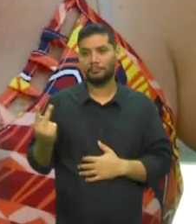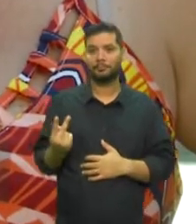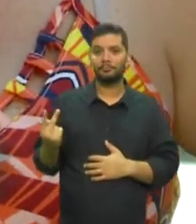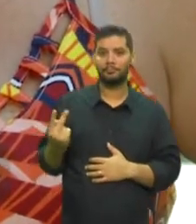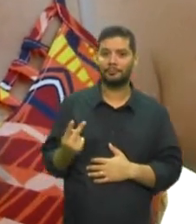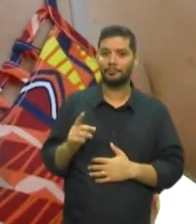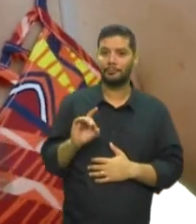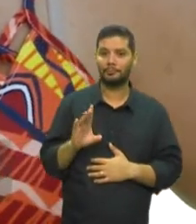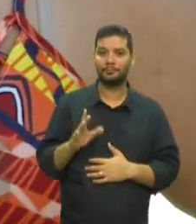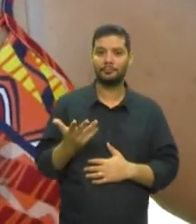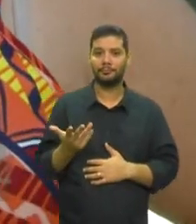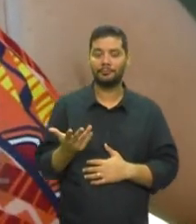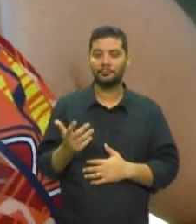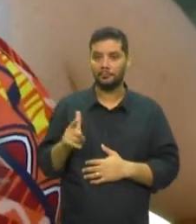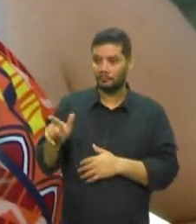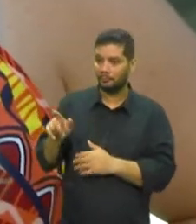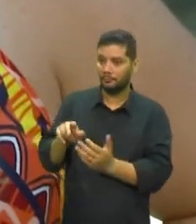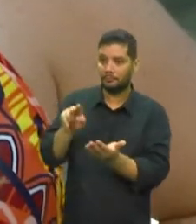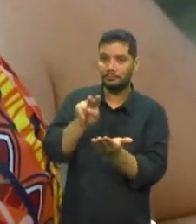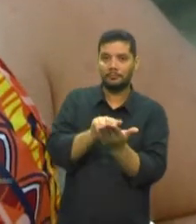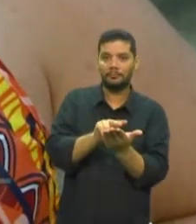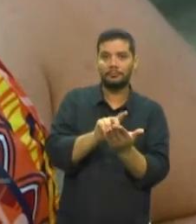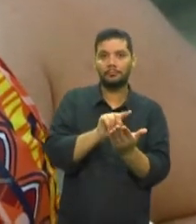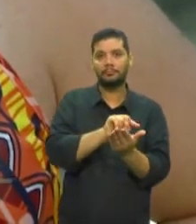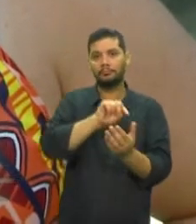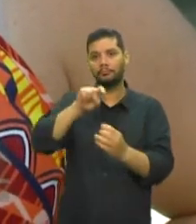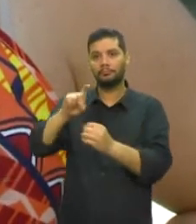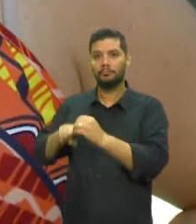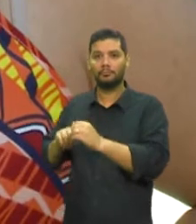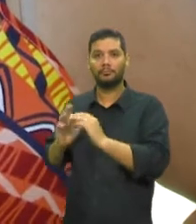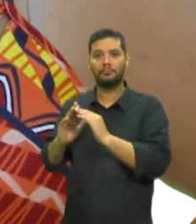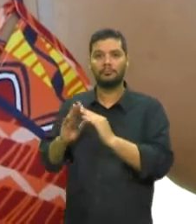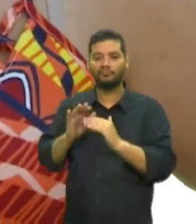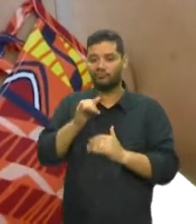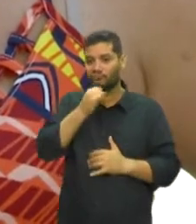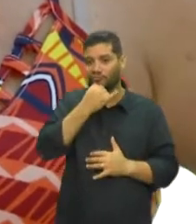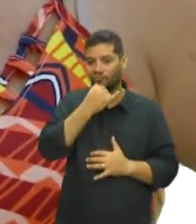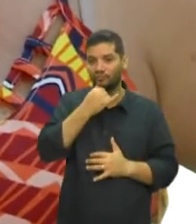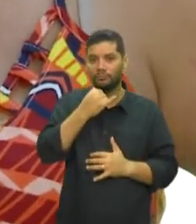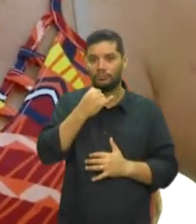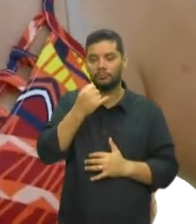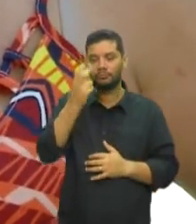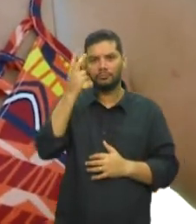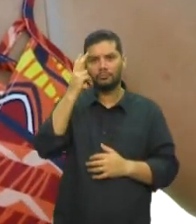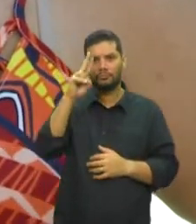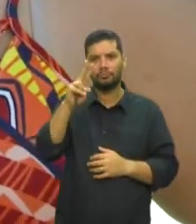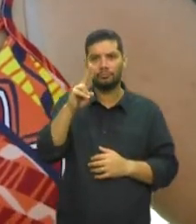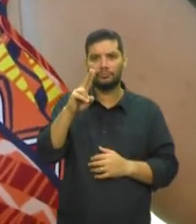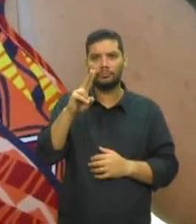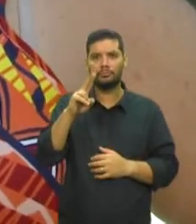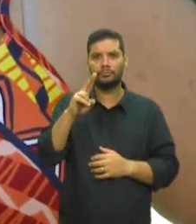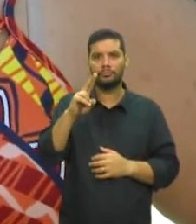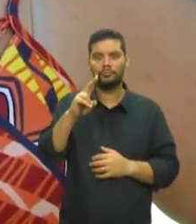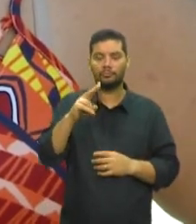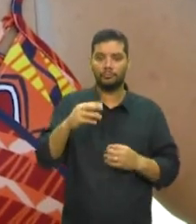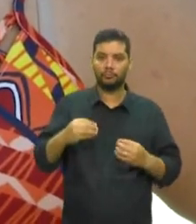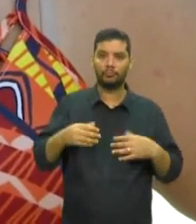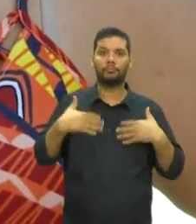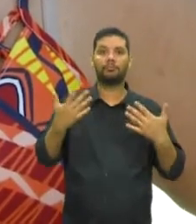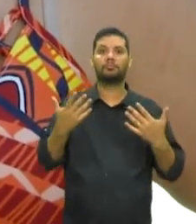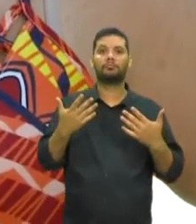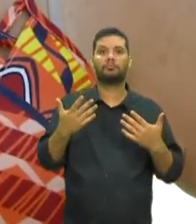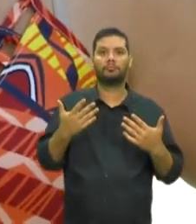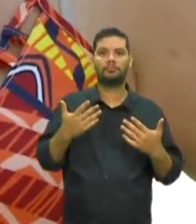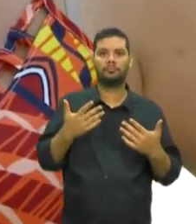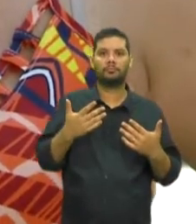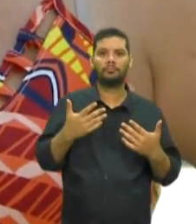aí, quando ela ficou internada, eu fui para casa, né, bem triste. Dois dias depois, para minha surpresa, eu tive também que me